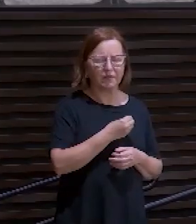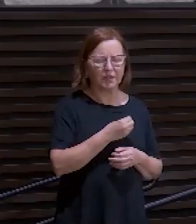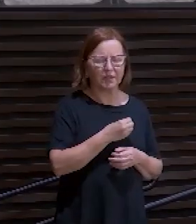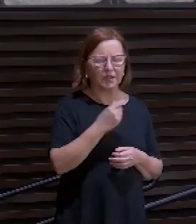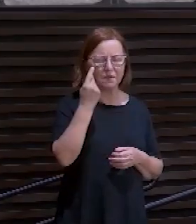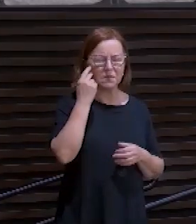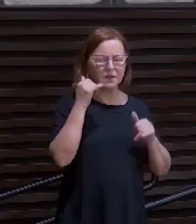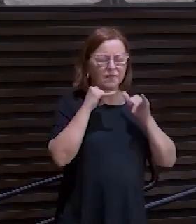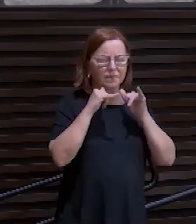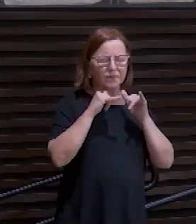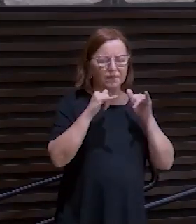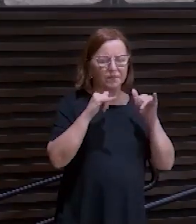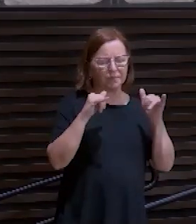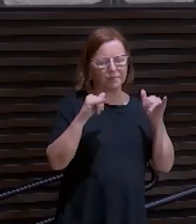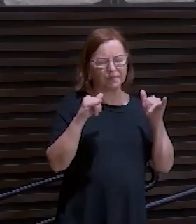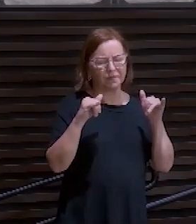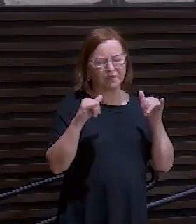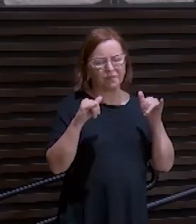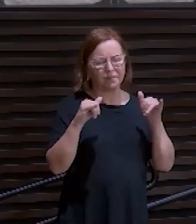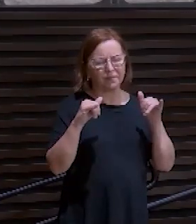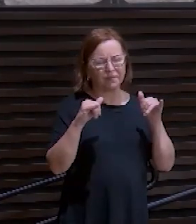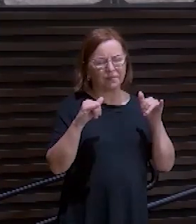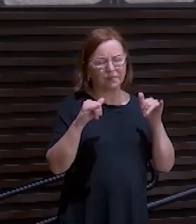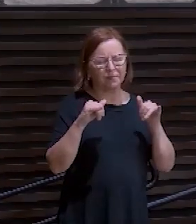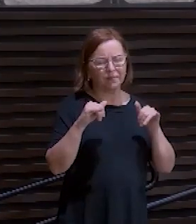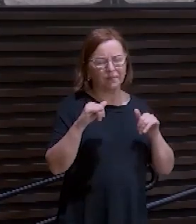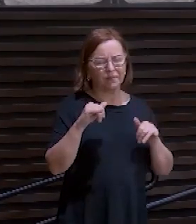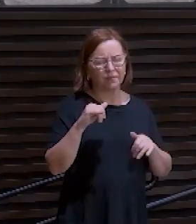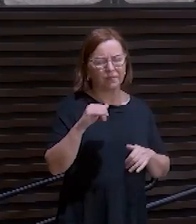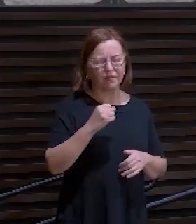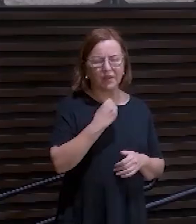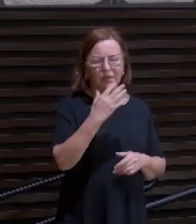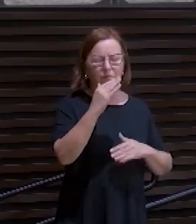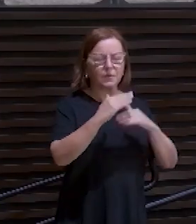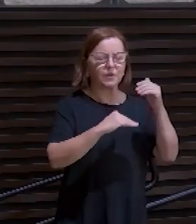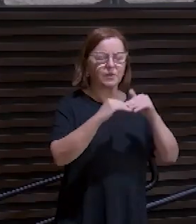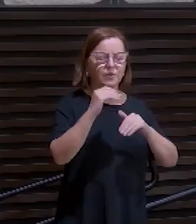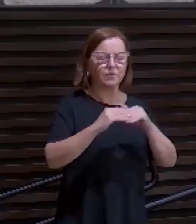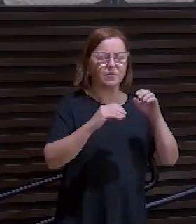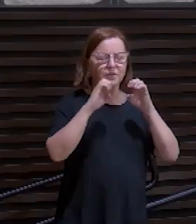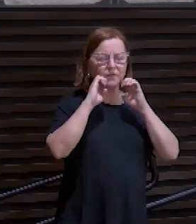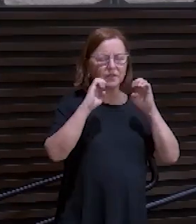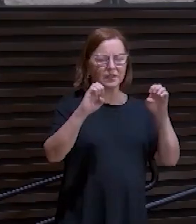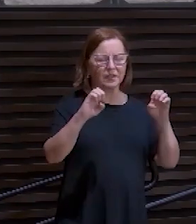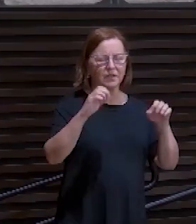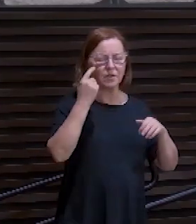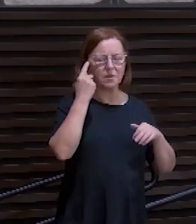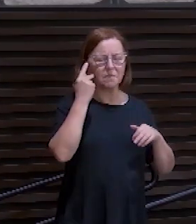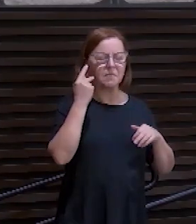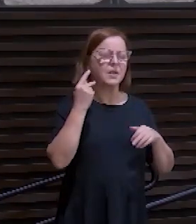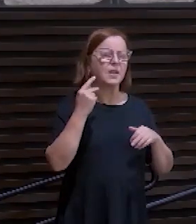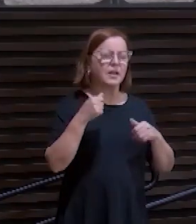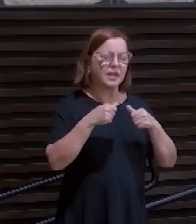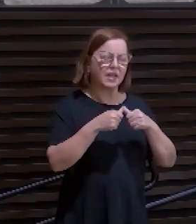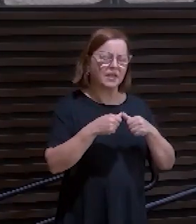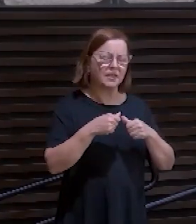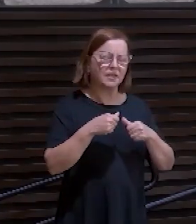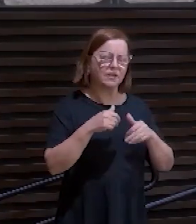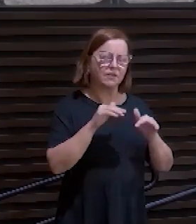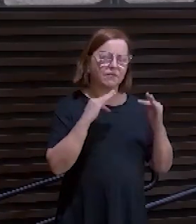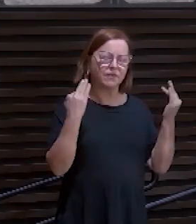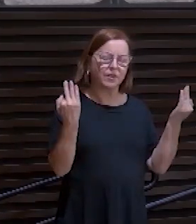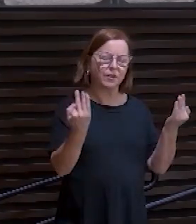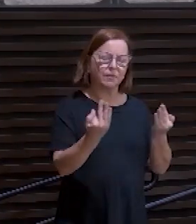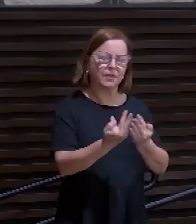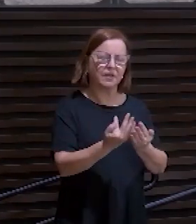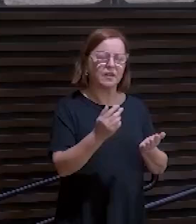Senhor, para anunciar as boas novas do Evangelho a estas famílias. Que a verdadeira